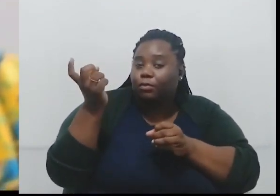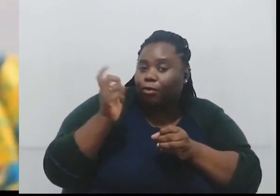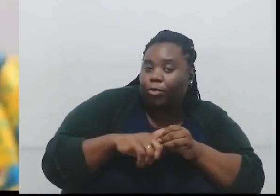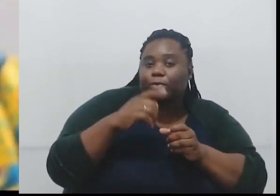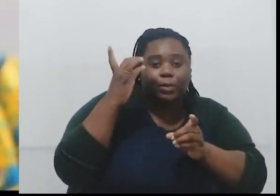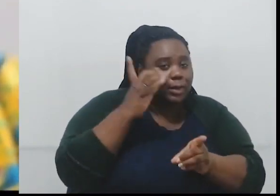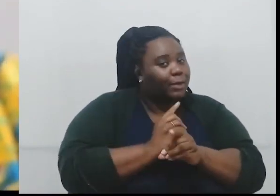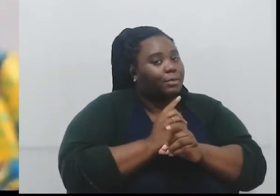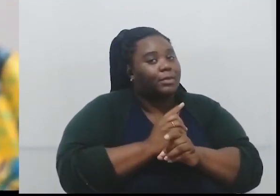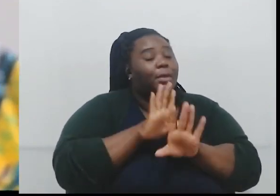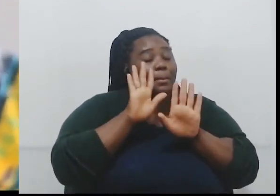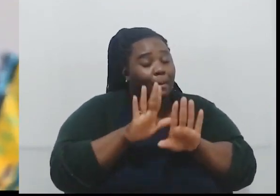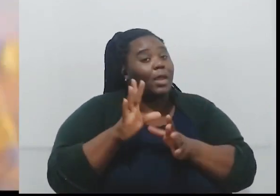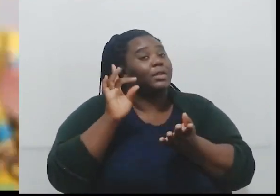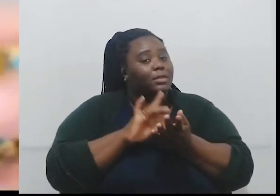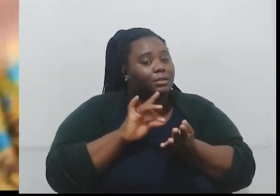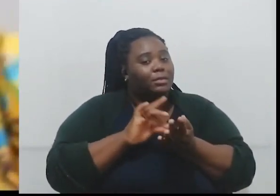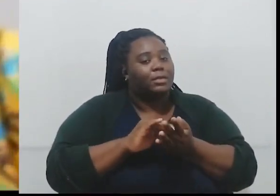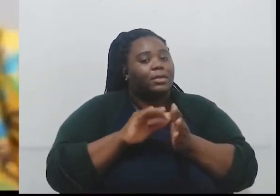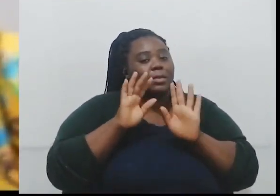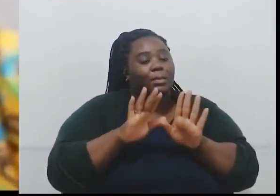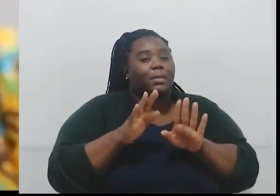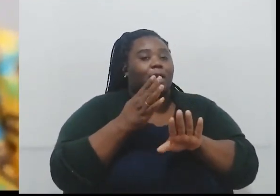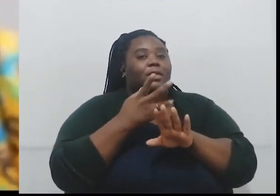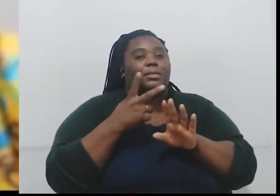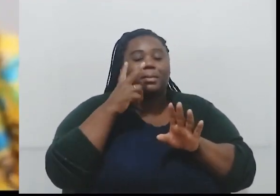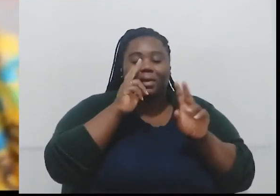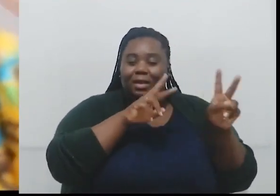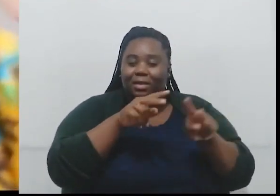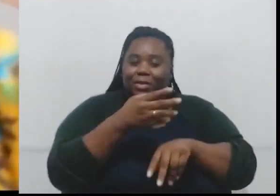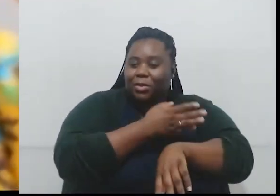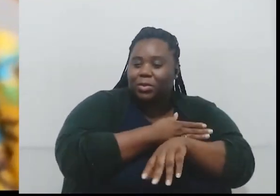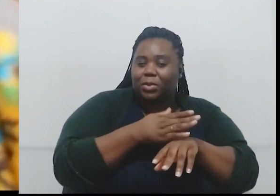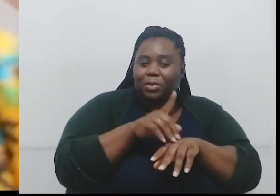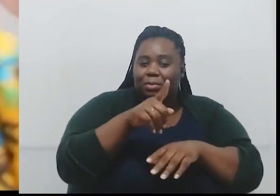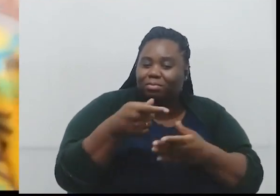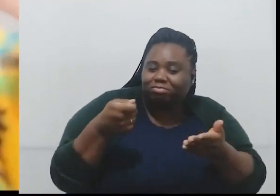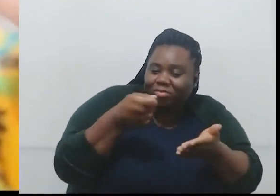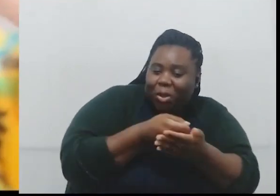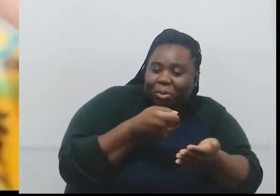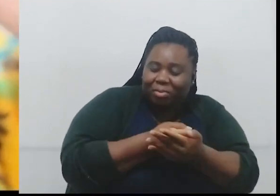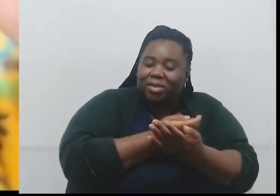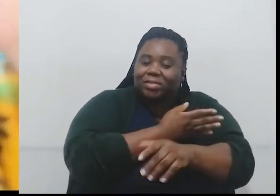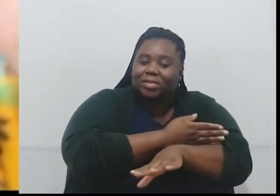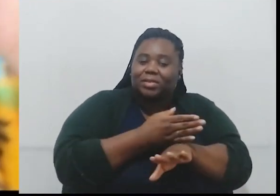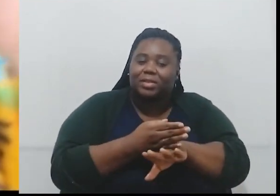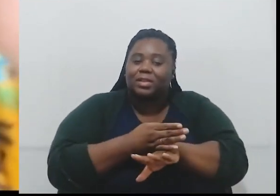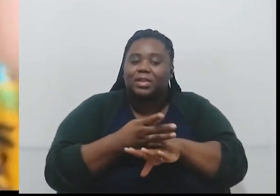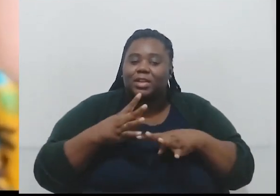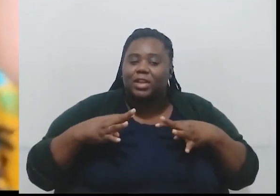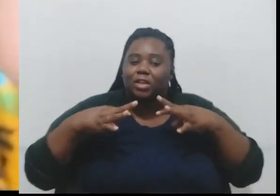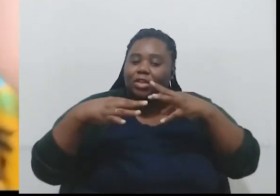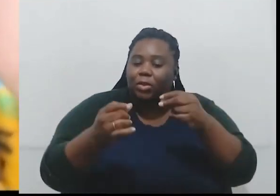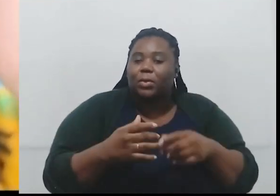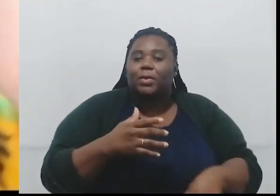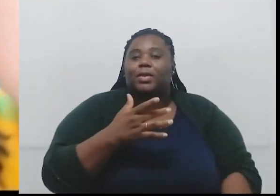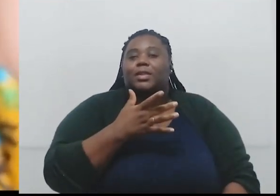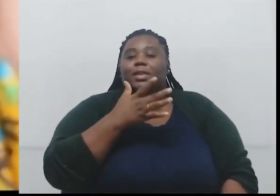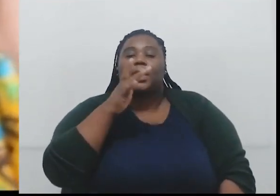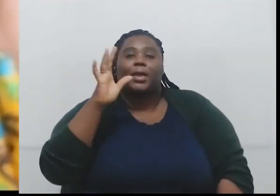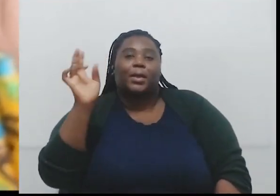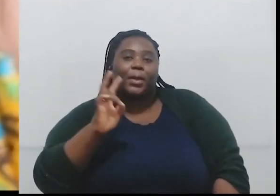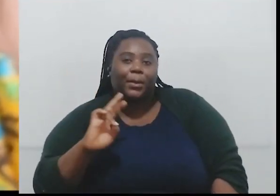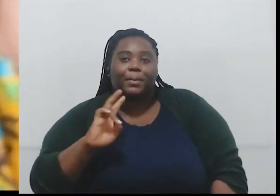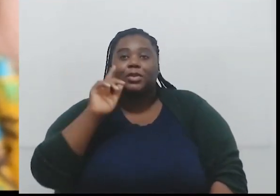porque ela existe. Mas o olhar do branco, do colonizador, foi tão grande dentro das nossas narrativas. Então, assim, toda bicha preta me